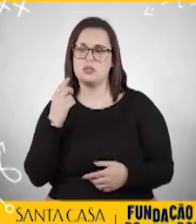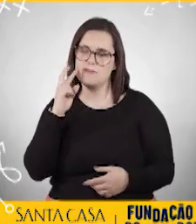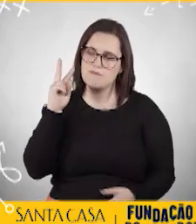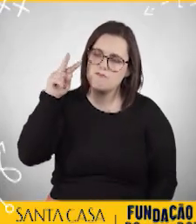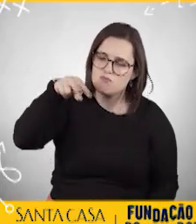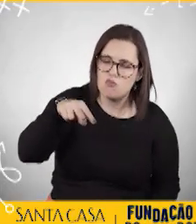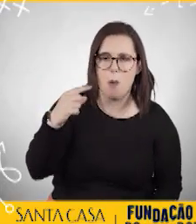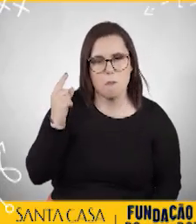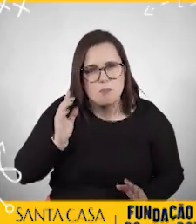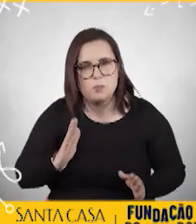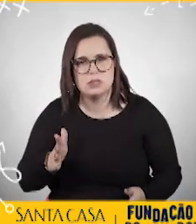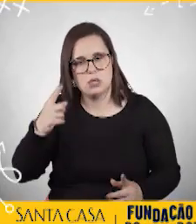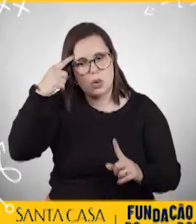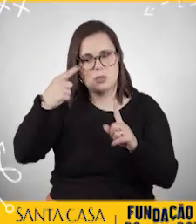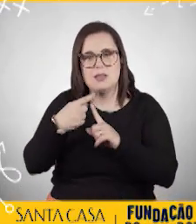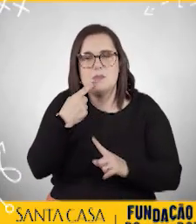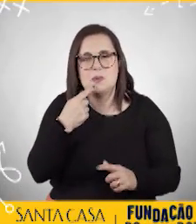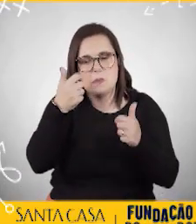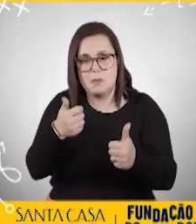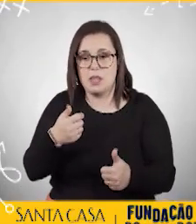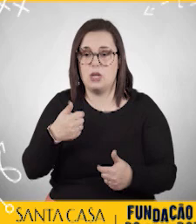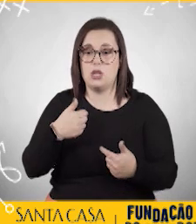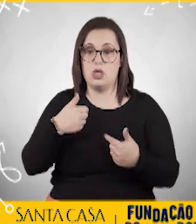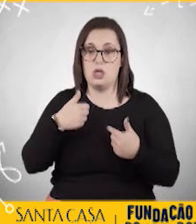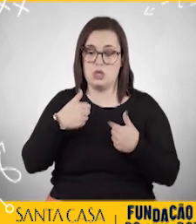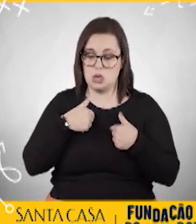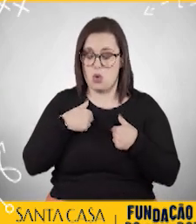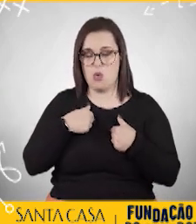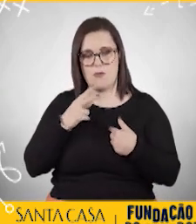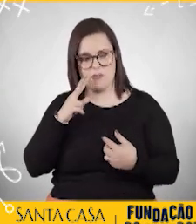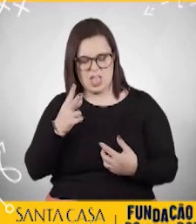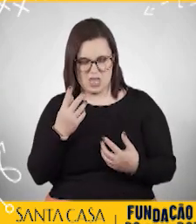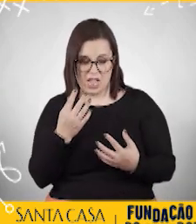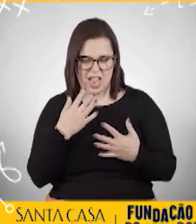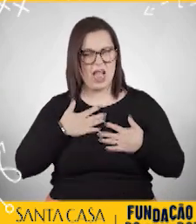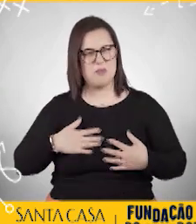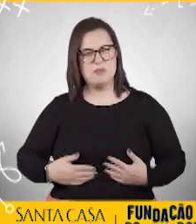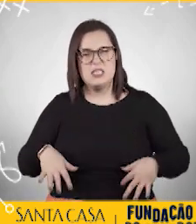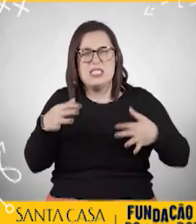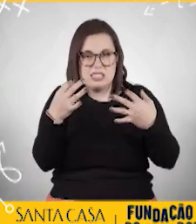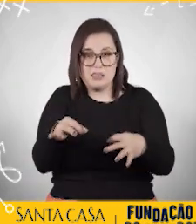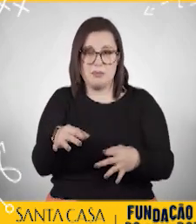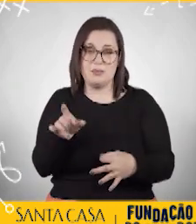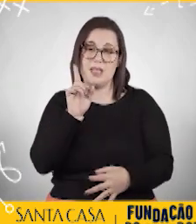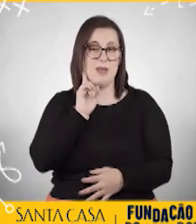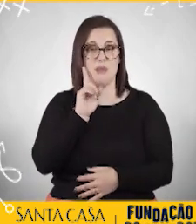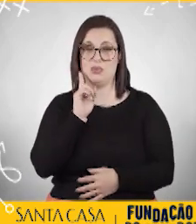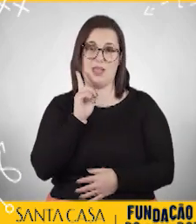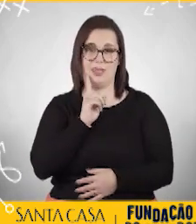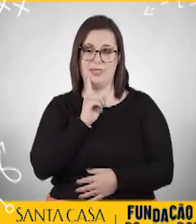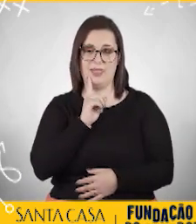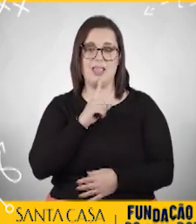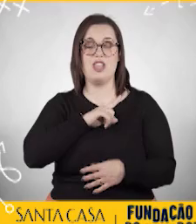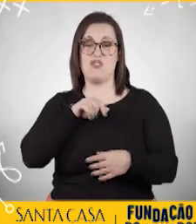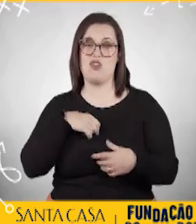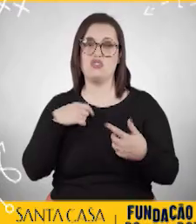lá para perceber, e dá para perceber hoje que mesmo uma simples camisola é muito importante para as crianças, e isso é importante